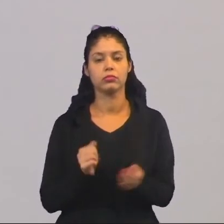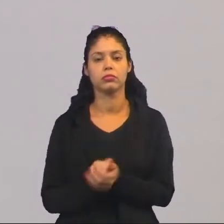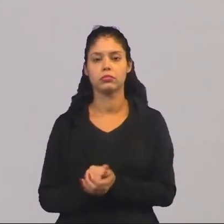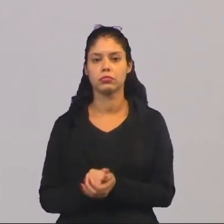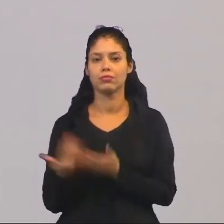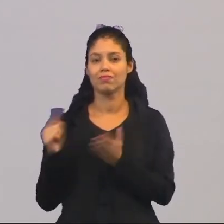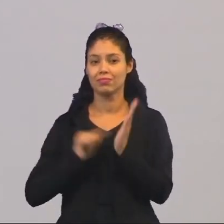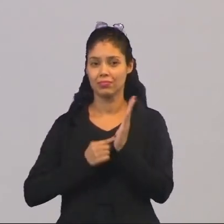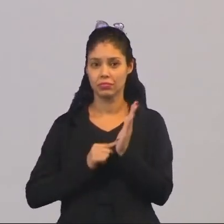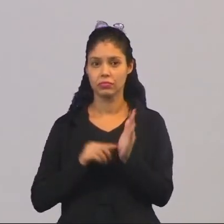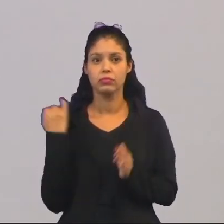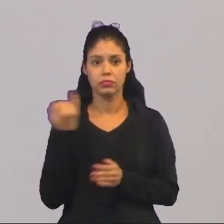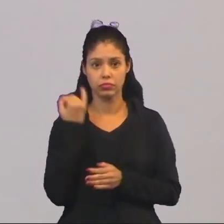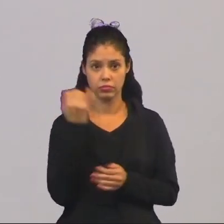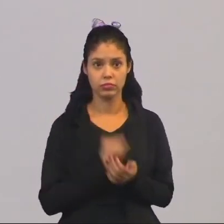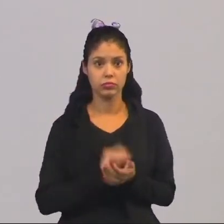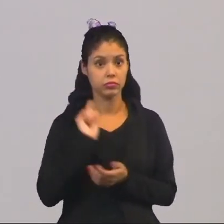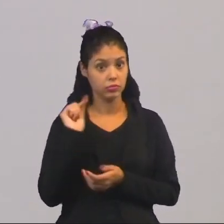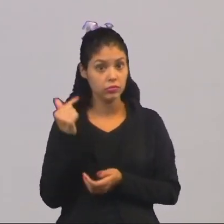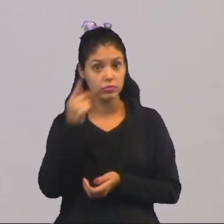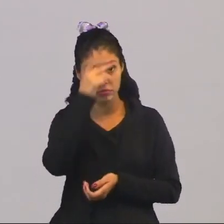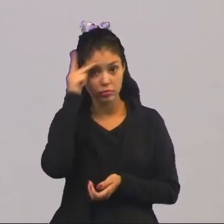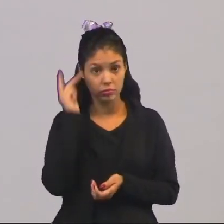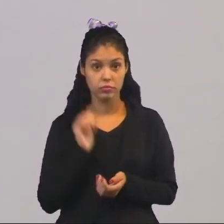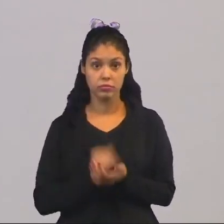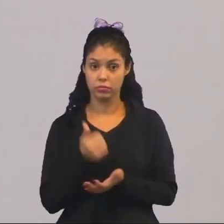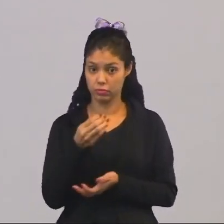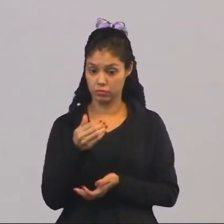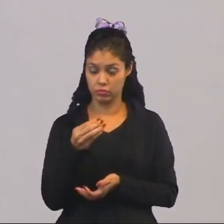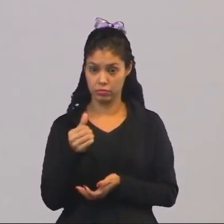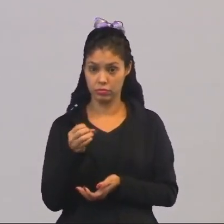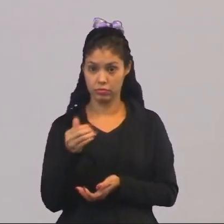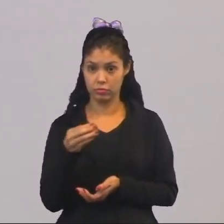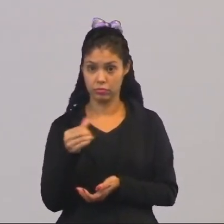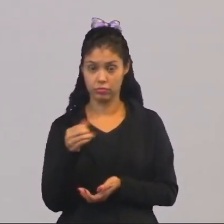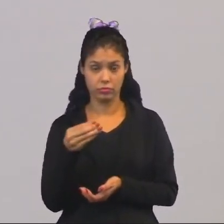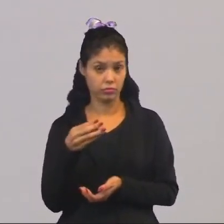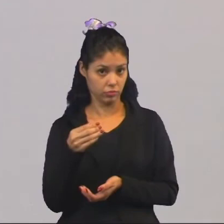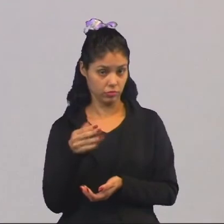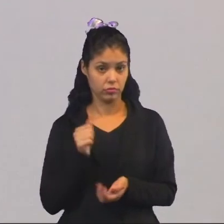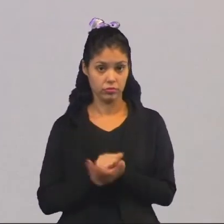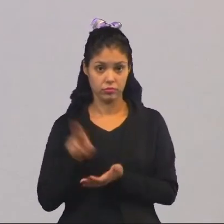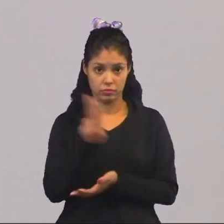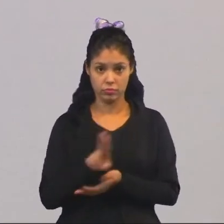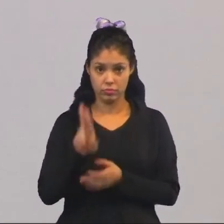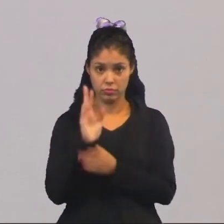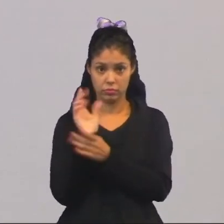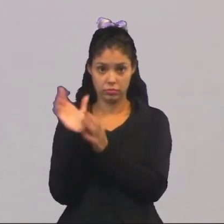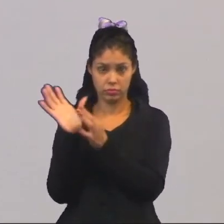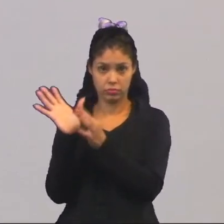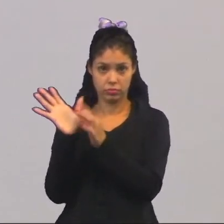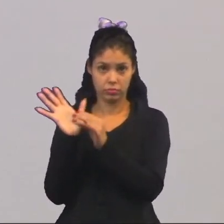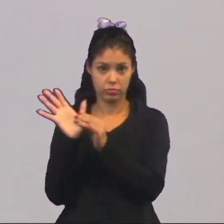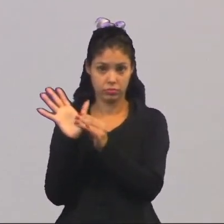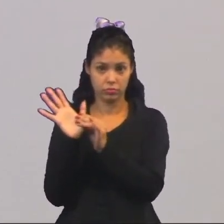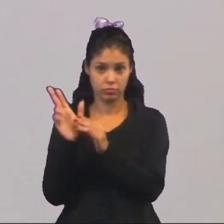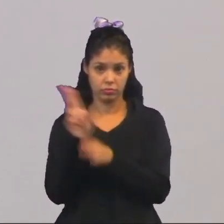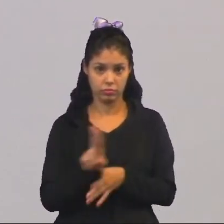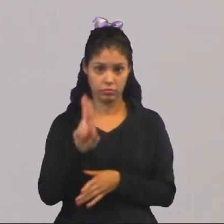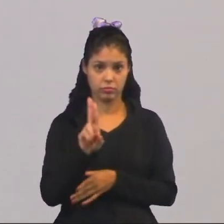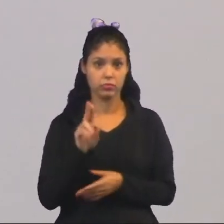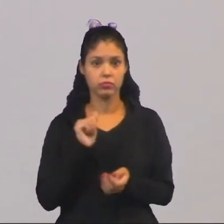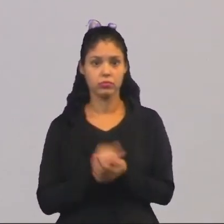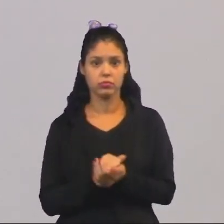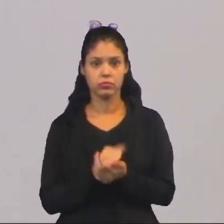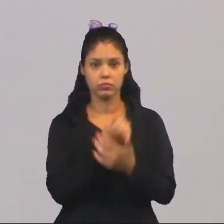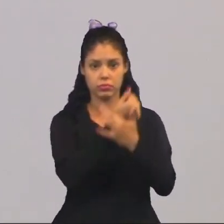um ponto, e principalmente aquelas pessoas que usam só uma mão. Esse é pior ainda, né? Que você fica com esse dedo polegar dolorido e